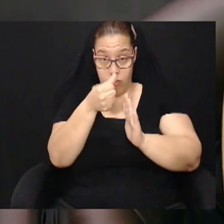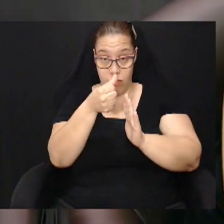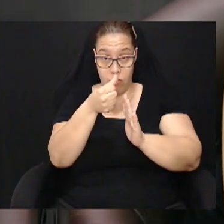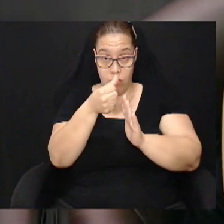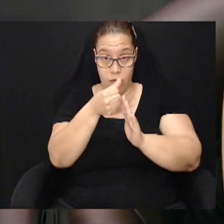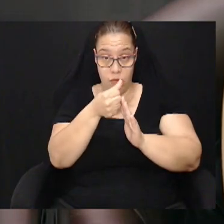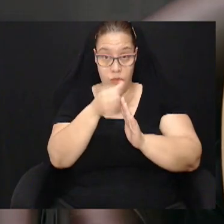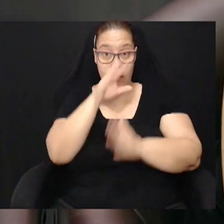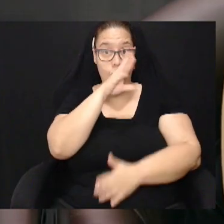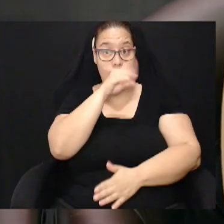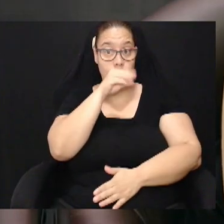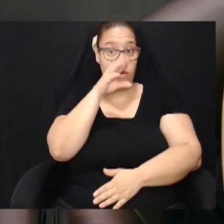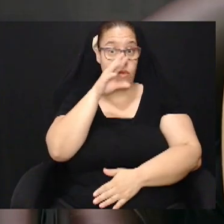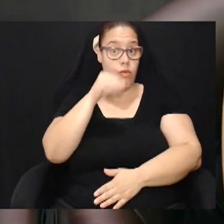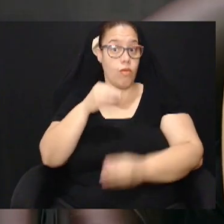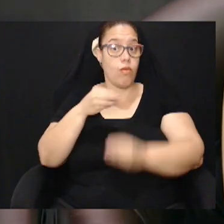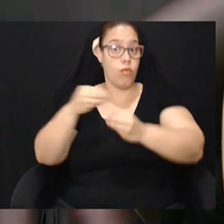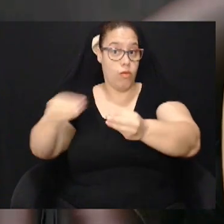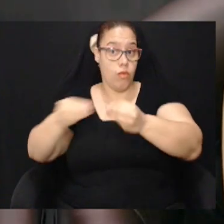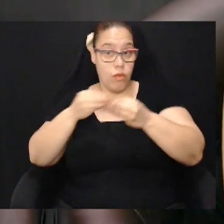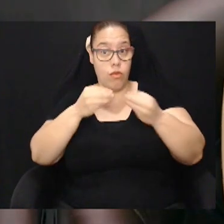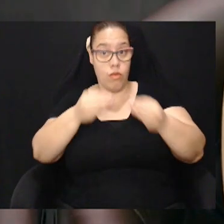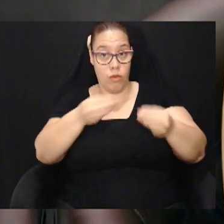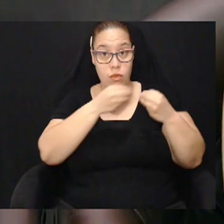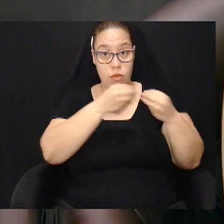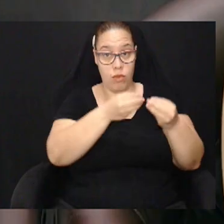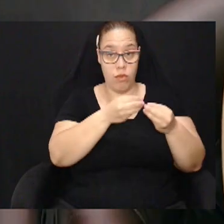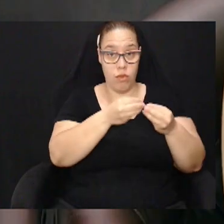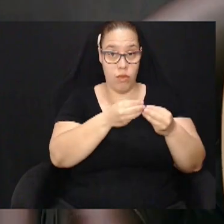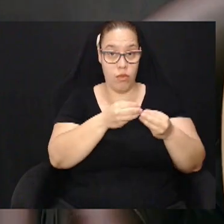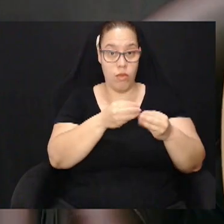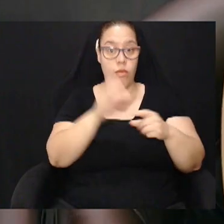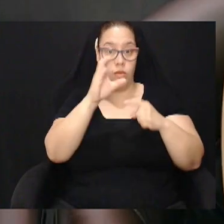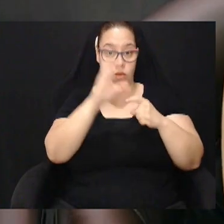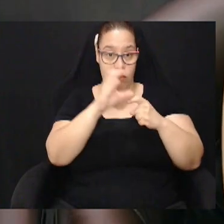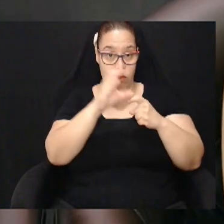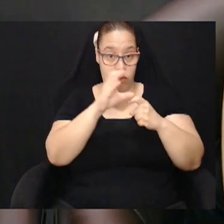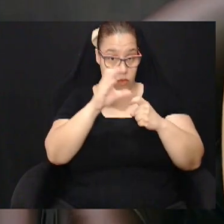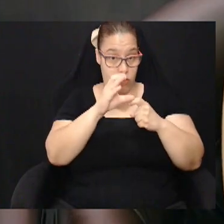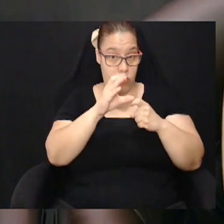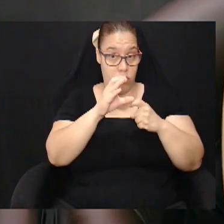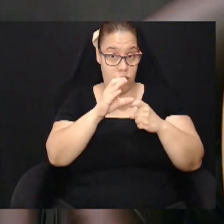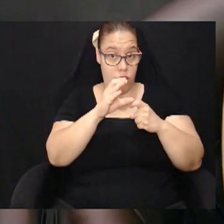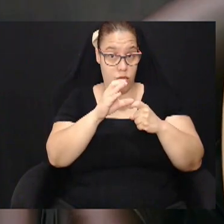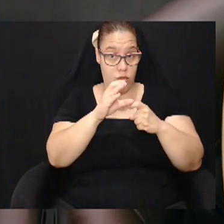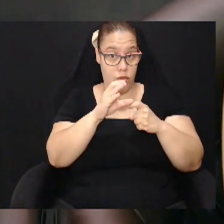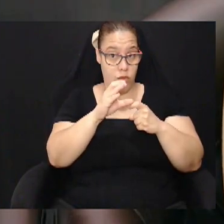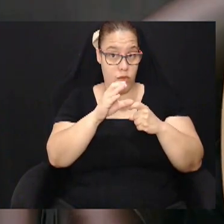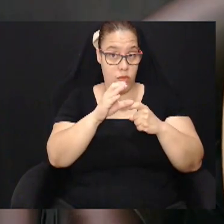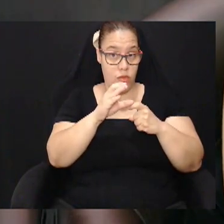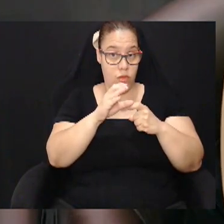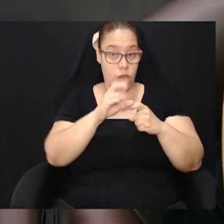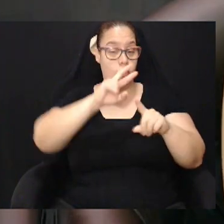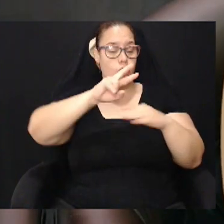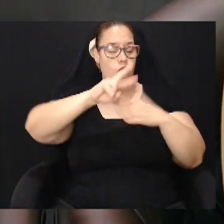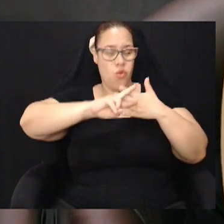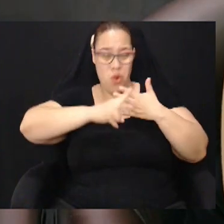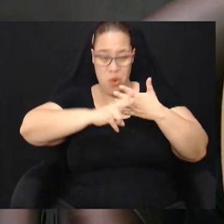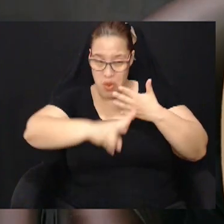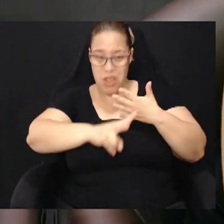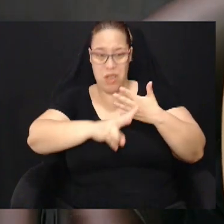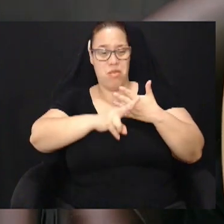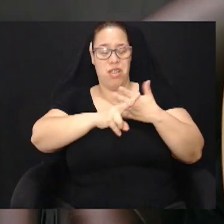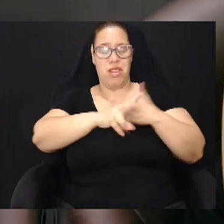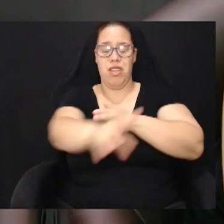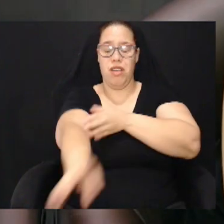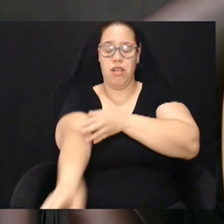adolescentes levaram essa série para a clínica, né? Porque foi uma série muito impactante, né?